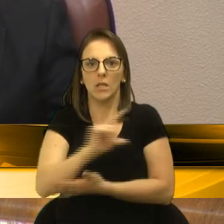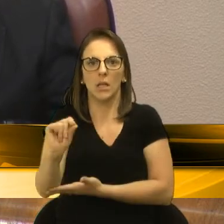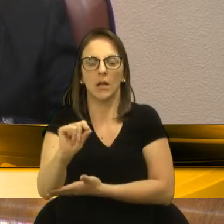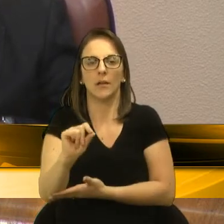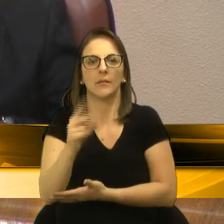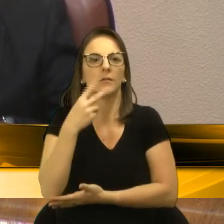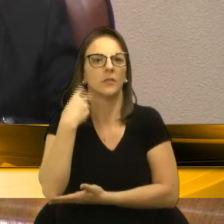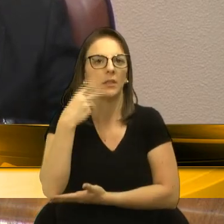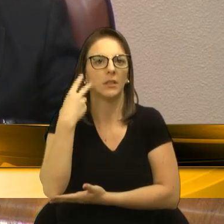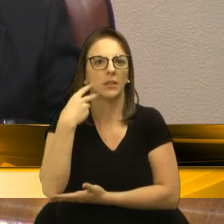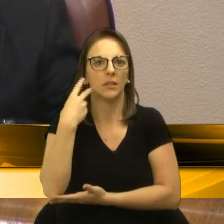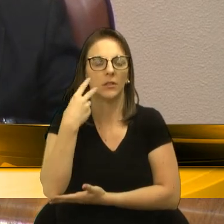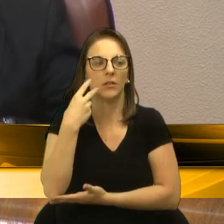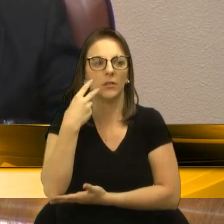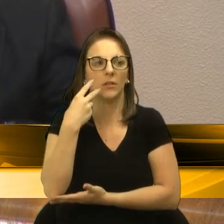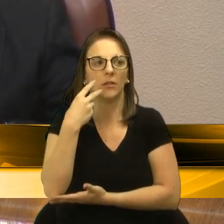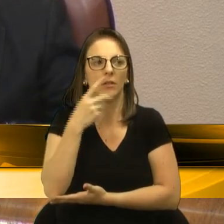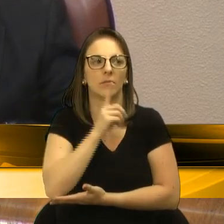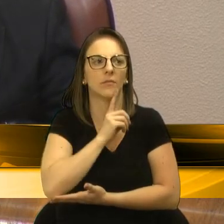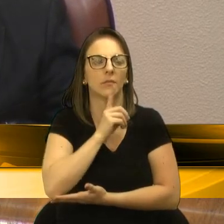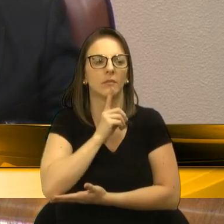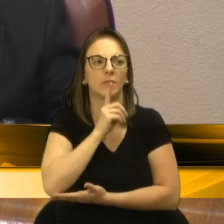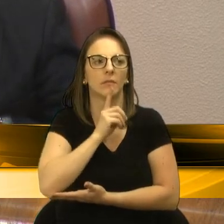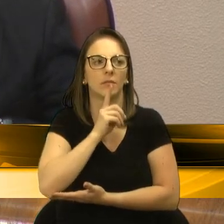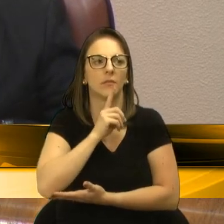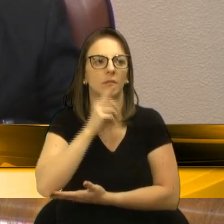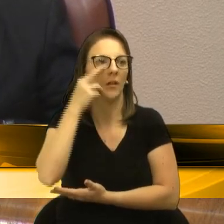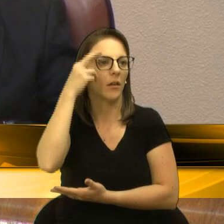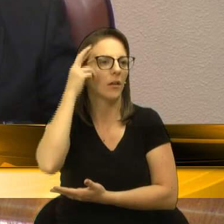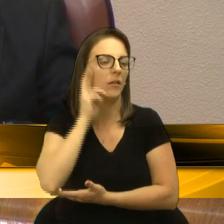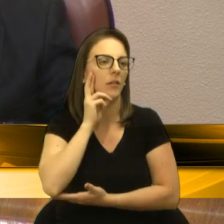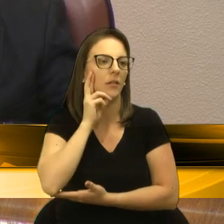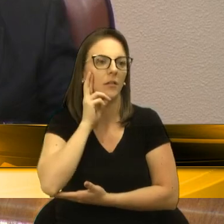Alberto Meneguzzi, PSB, Renato Nunes, Renato Oliveira,